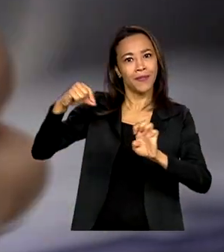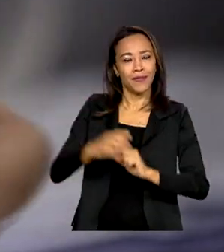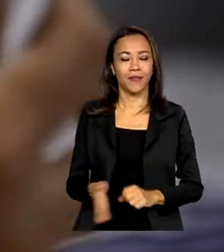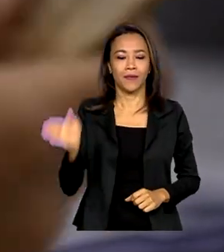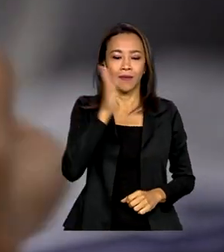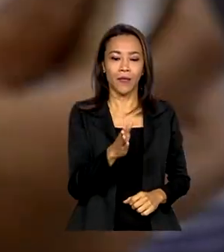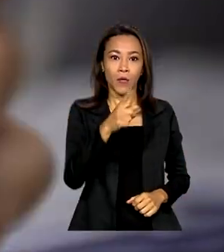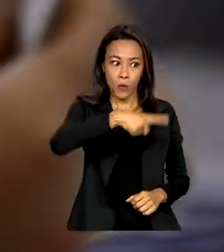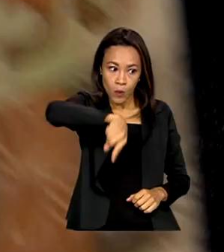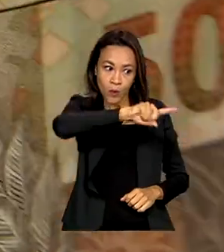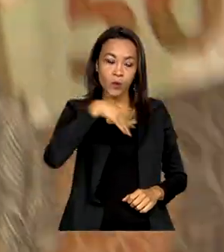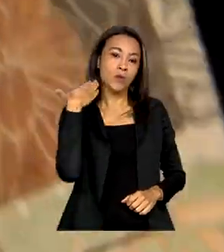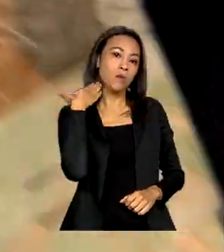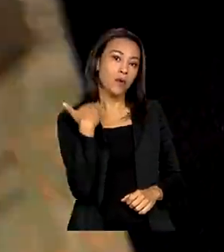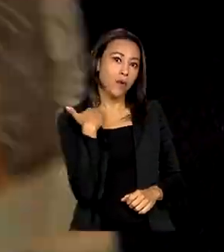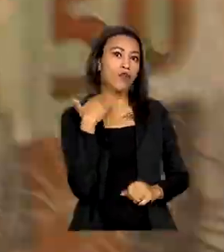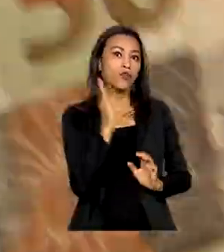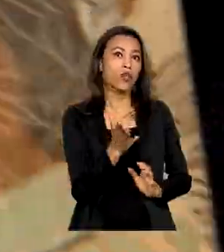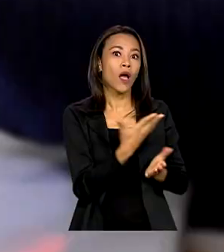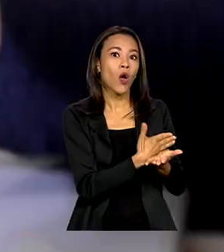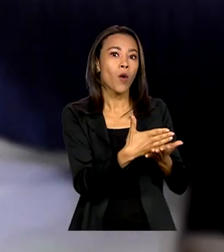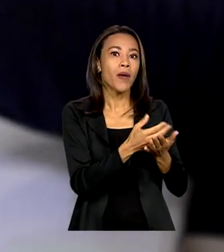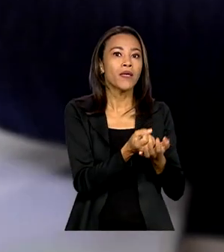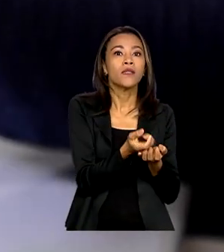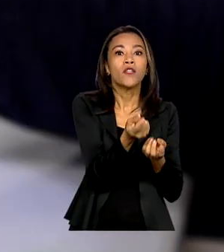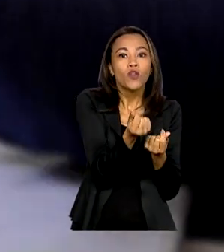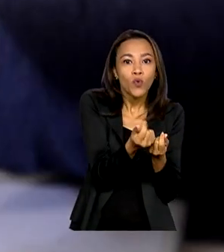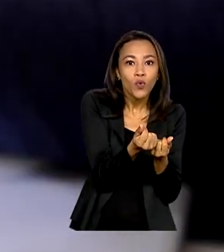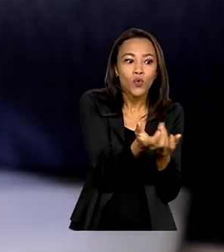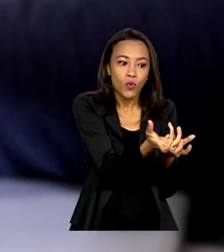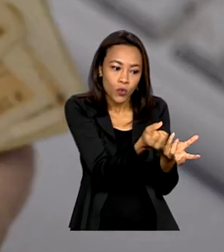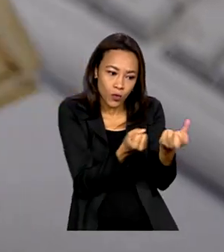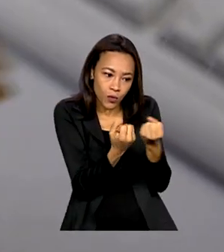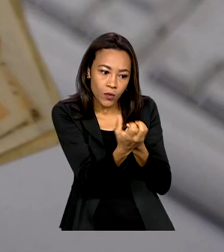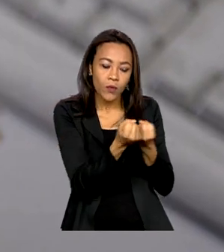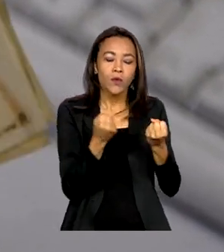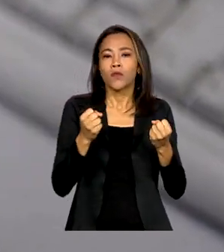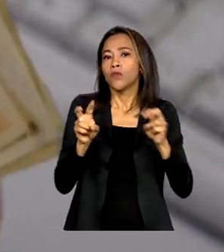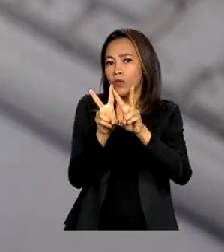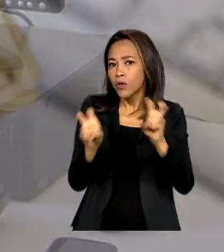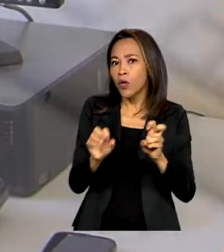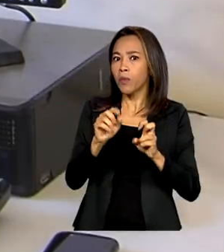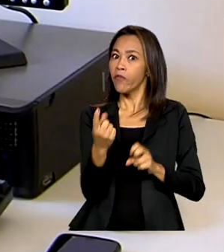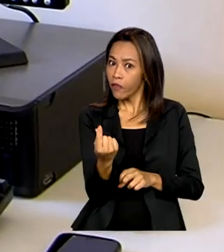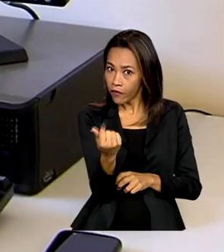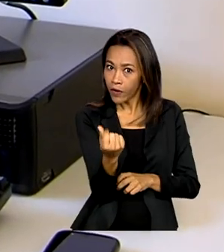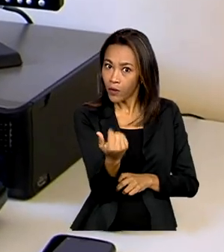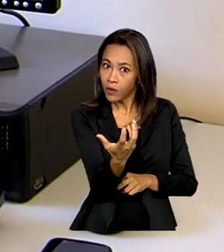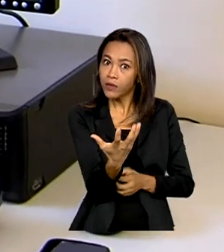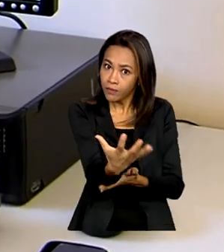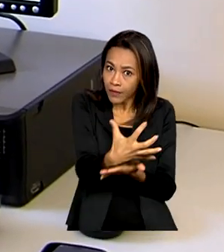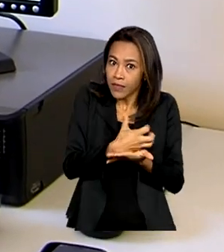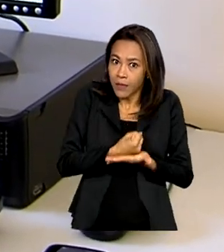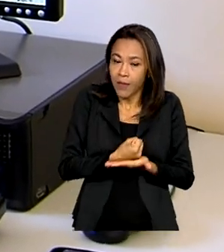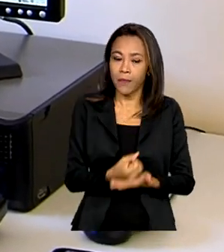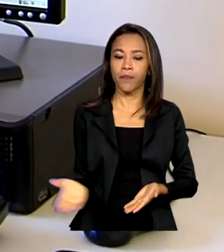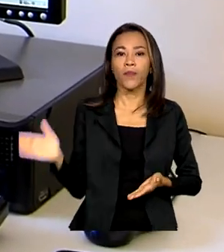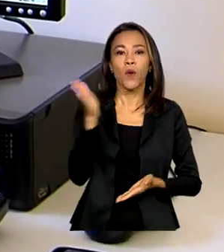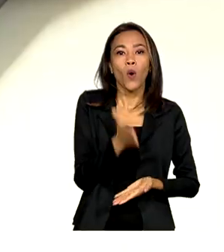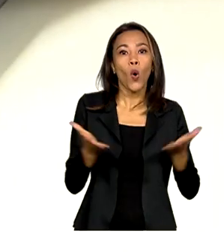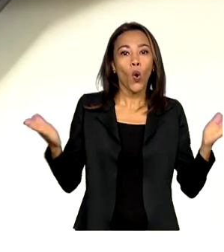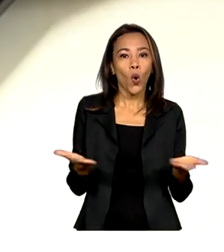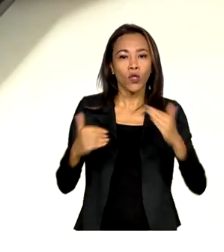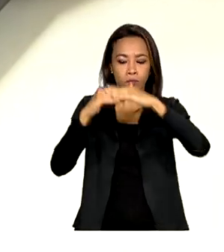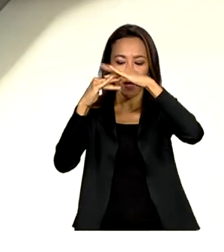Bancos começam a liberar dinheiro esquecido por meio do sistema de valores a receber. E sai hoje o resultado